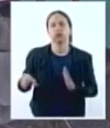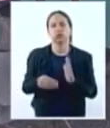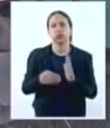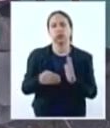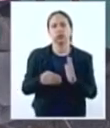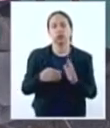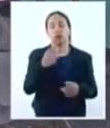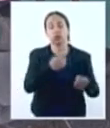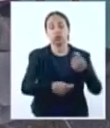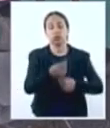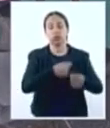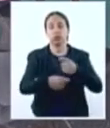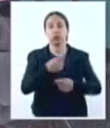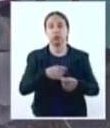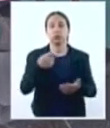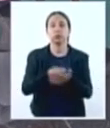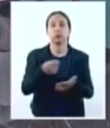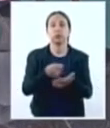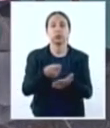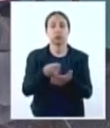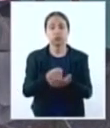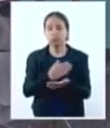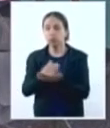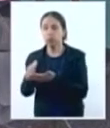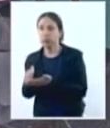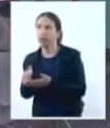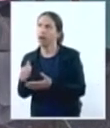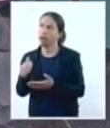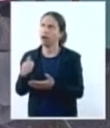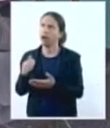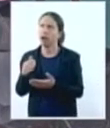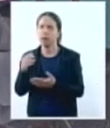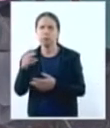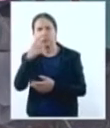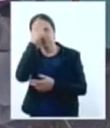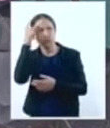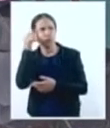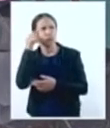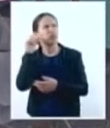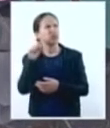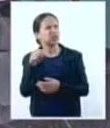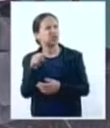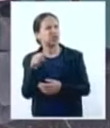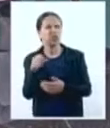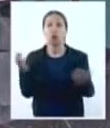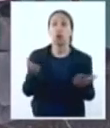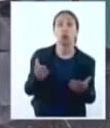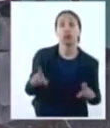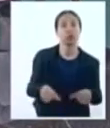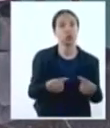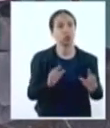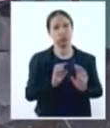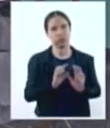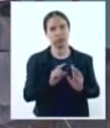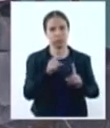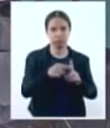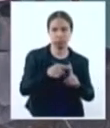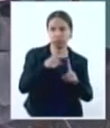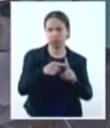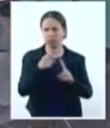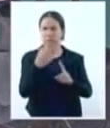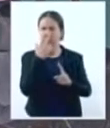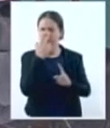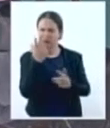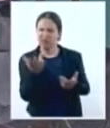que no início eram a favor, agora já são contra, uhum. né? Por causa desse termômetro da sociedade. Uhum. Né? Vamos